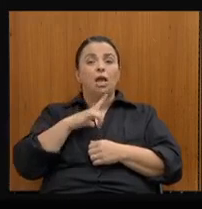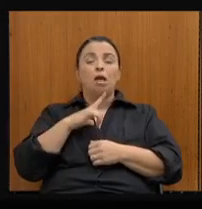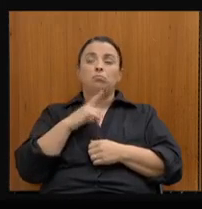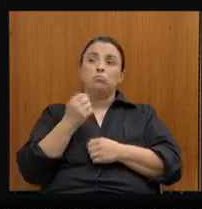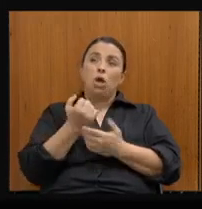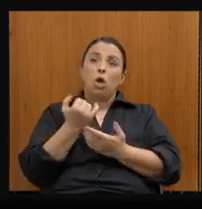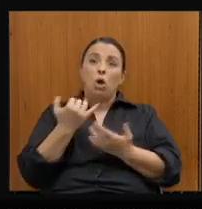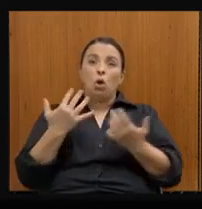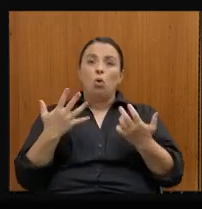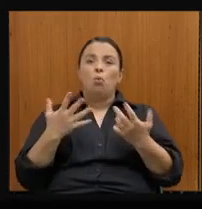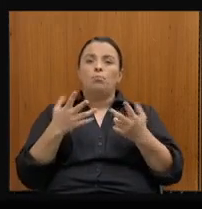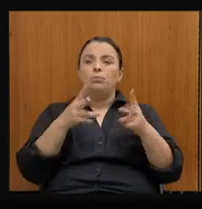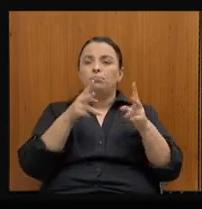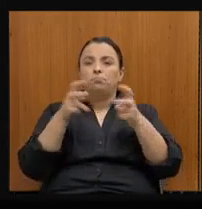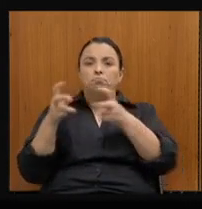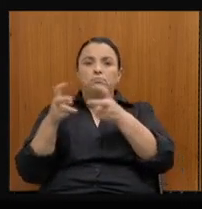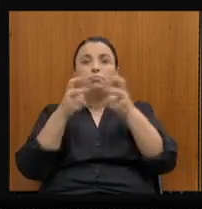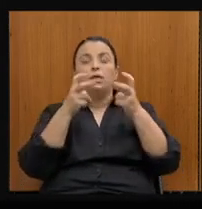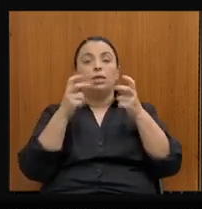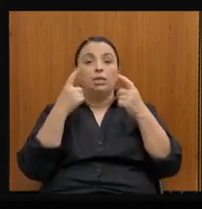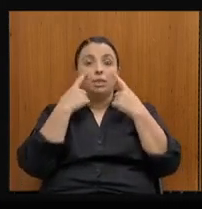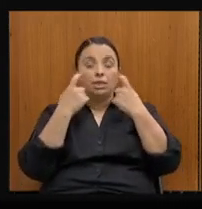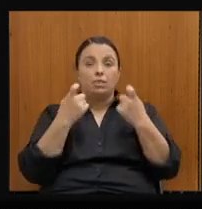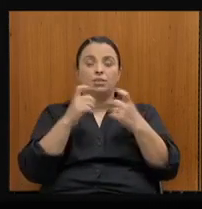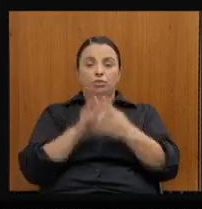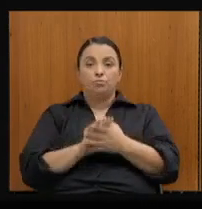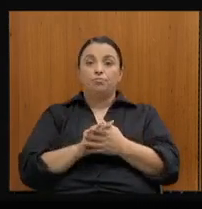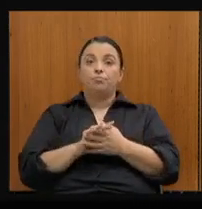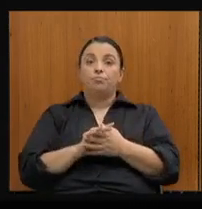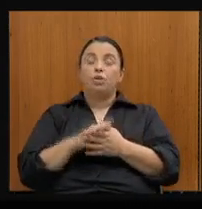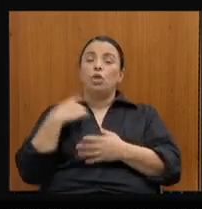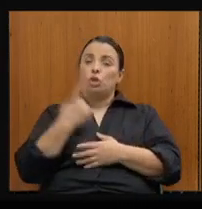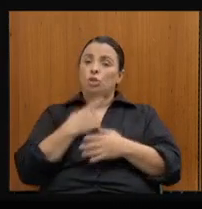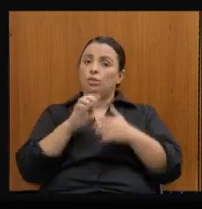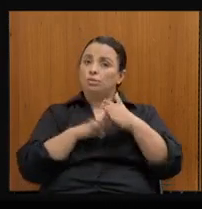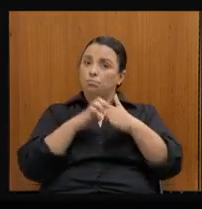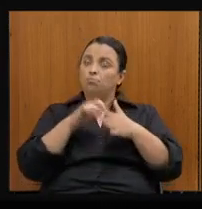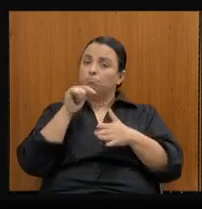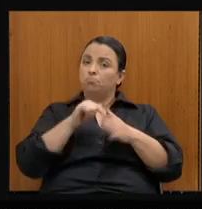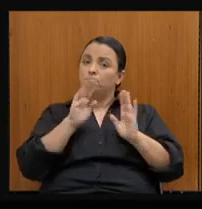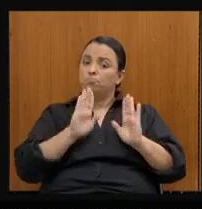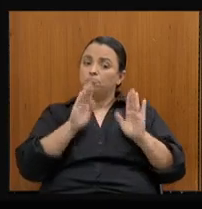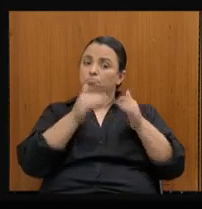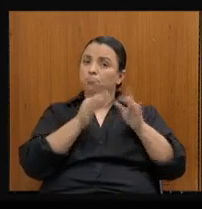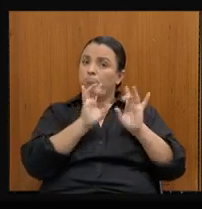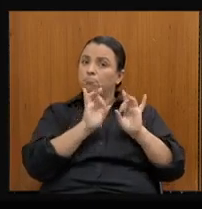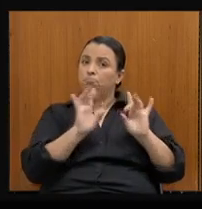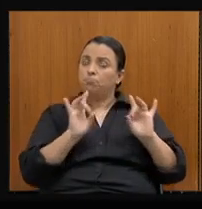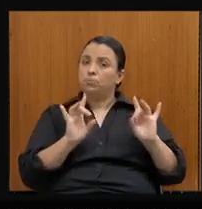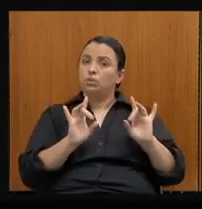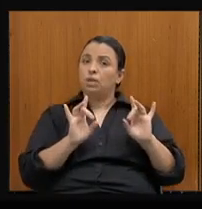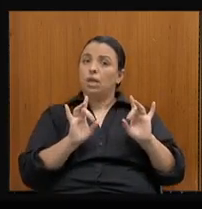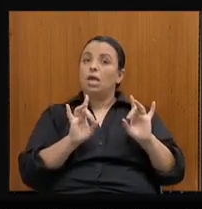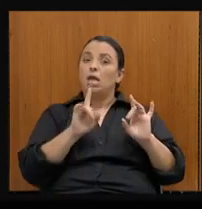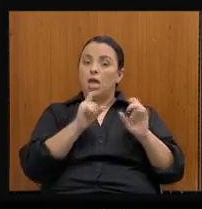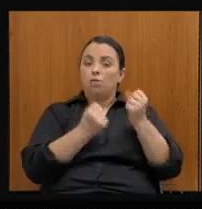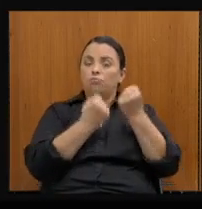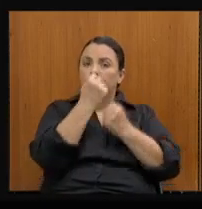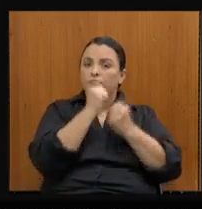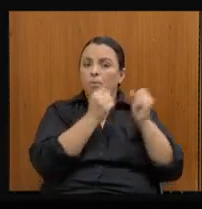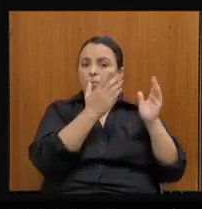interessando primeiro a nossa empresa é especialista né É em fabricação de